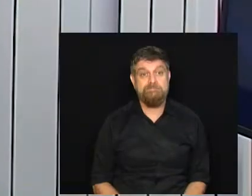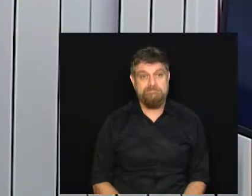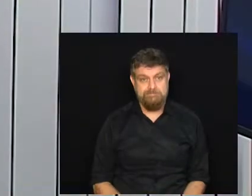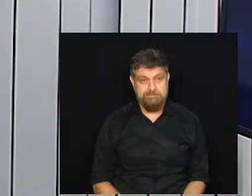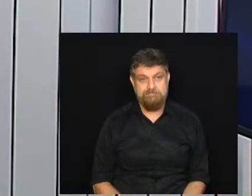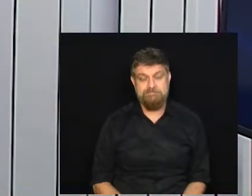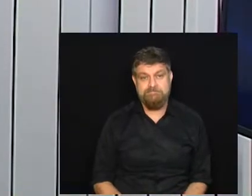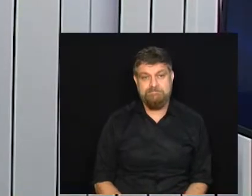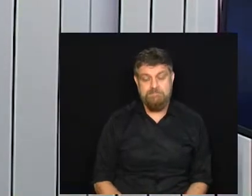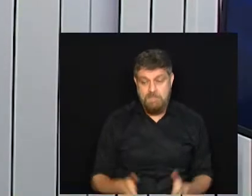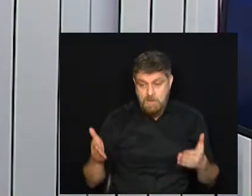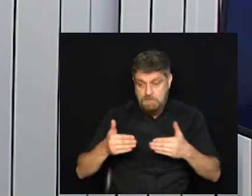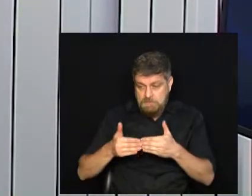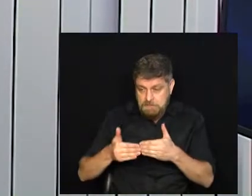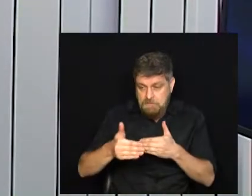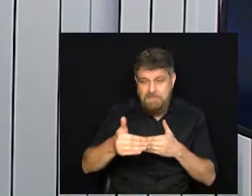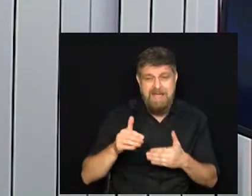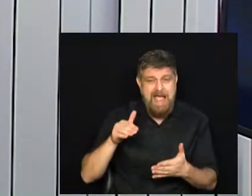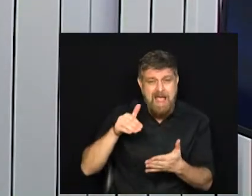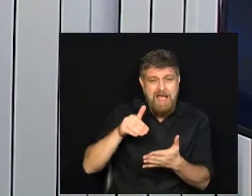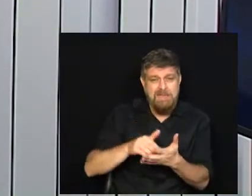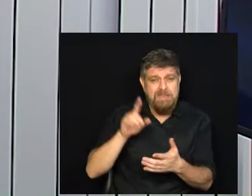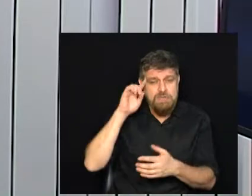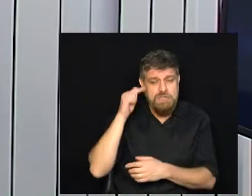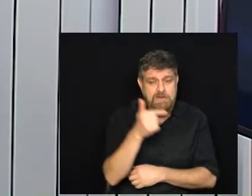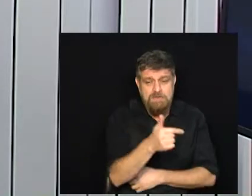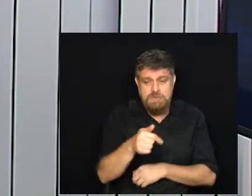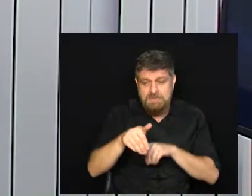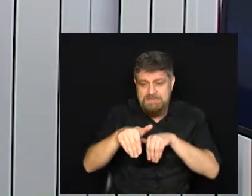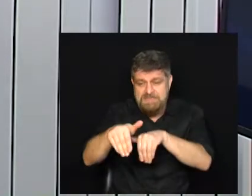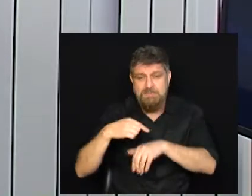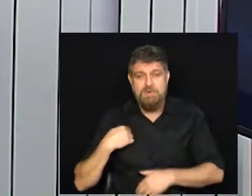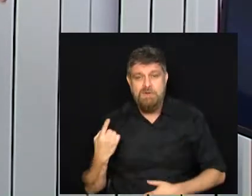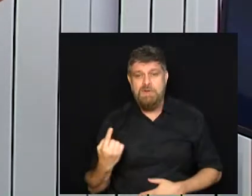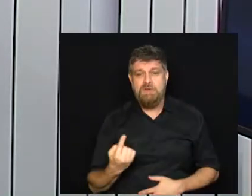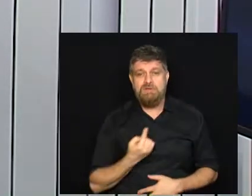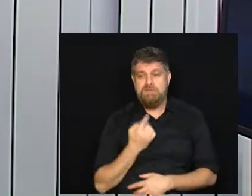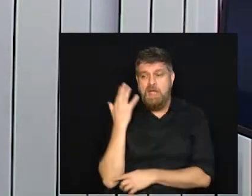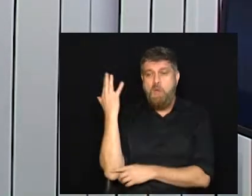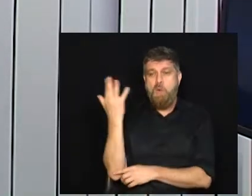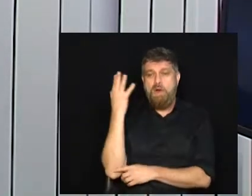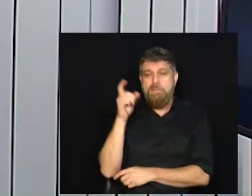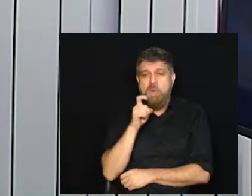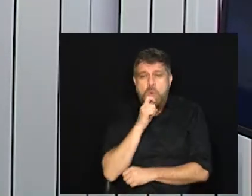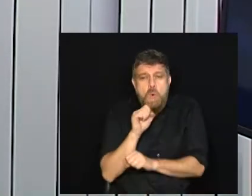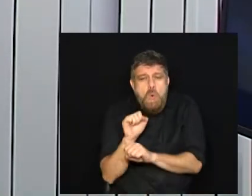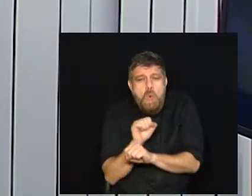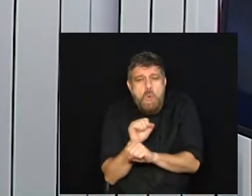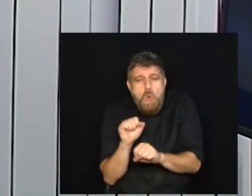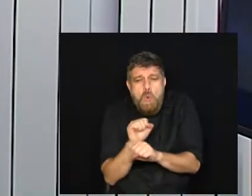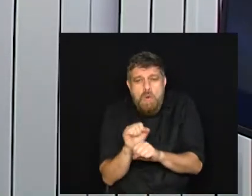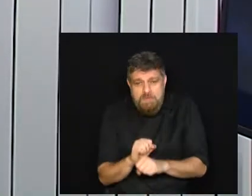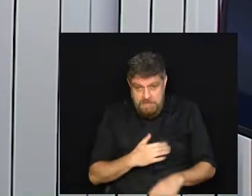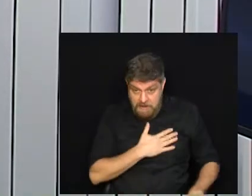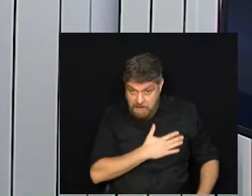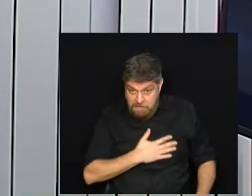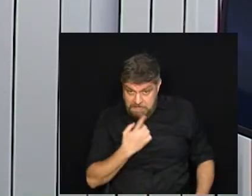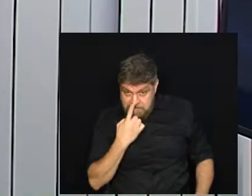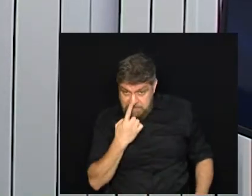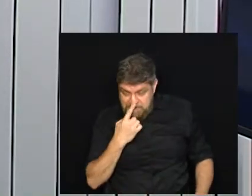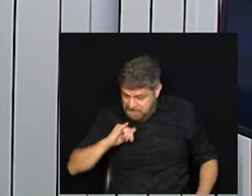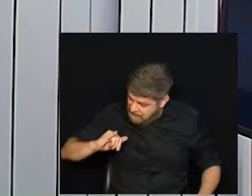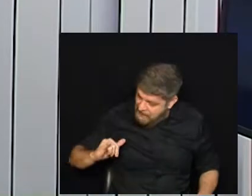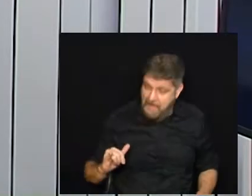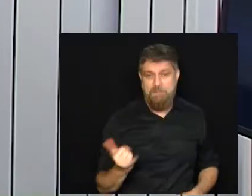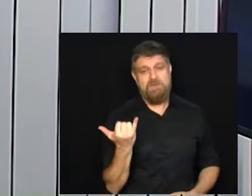A partir de hoje, até 22 de setembro, vamos viver o inverno. Então, quem gosta de frio vai aproveitar